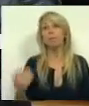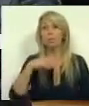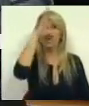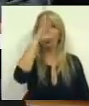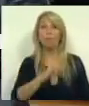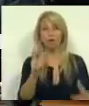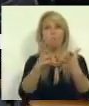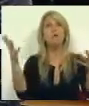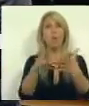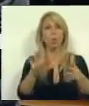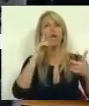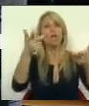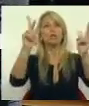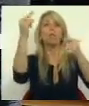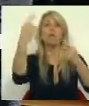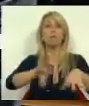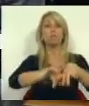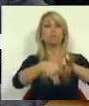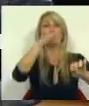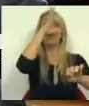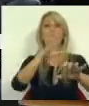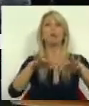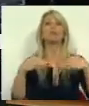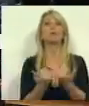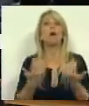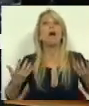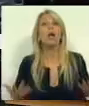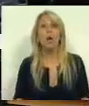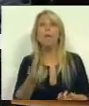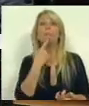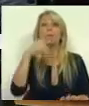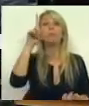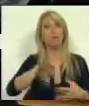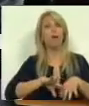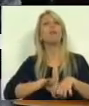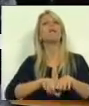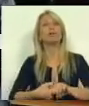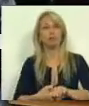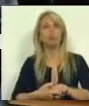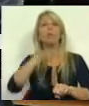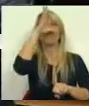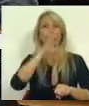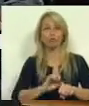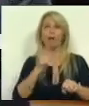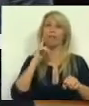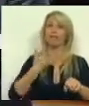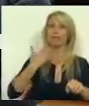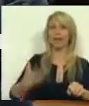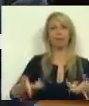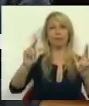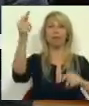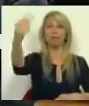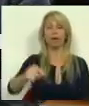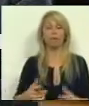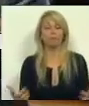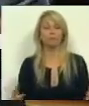disponível para destruir o Estado Social. E agora percebemos que está também disponível para destruir o Estado de Direito. Senhores Deputados, a única